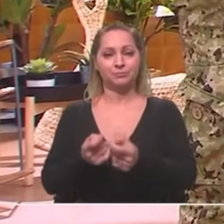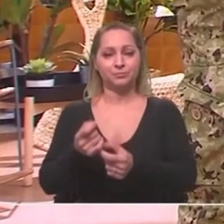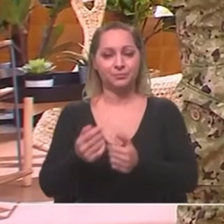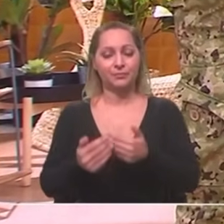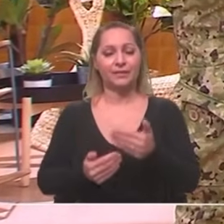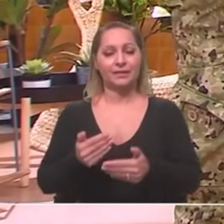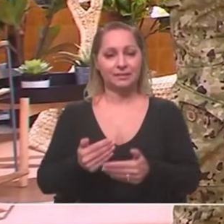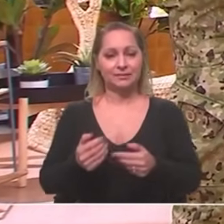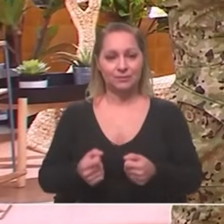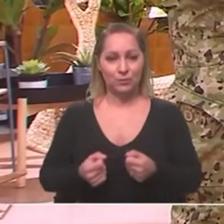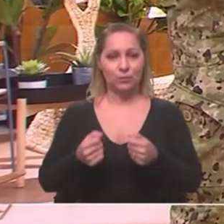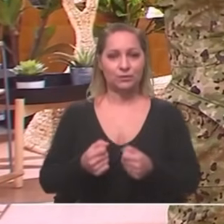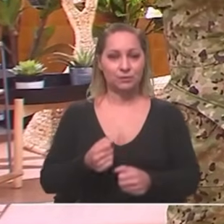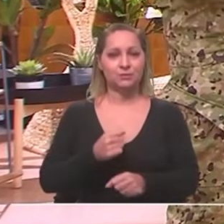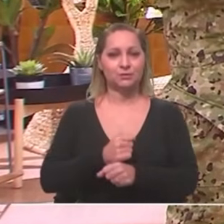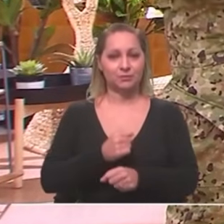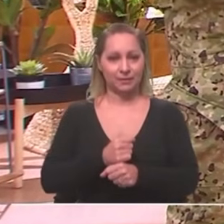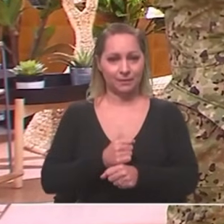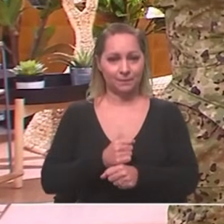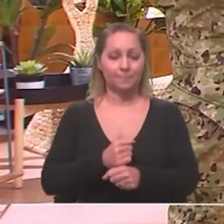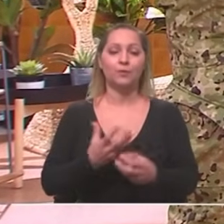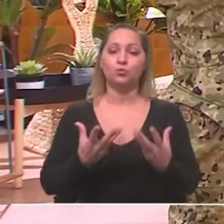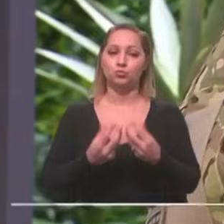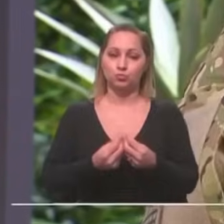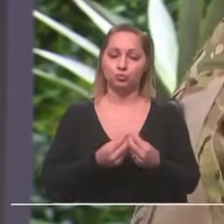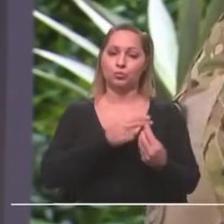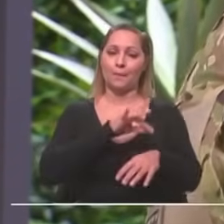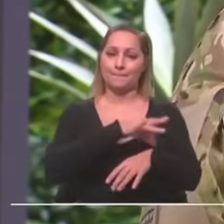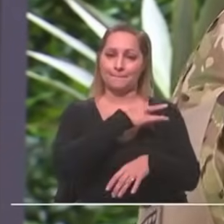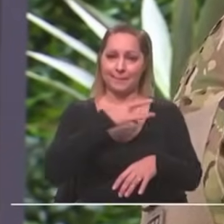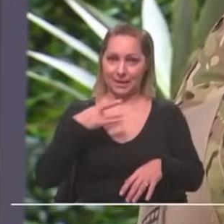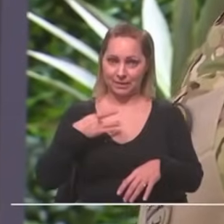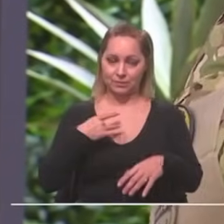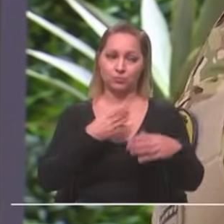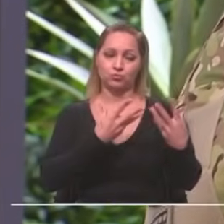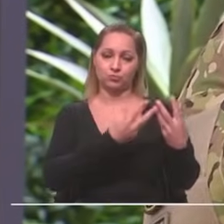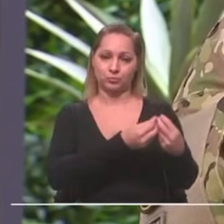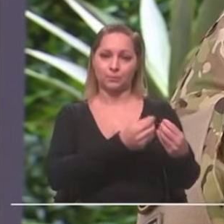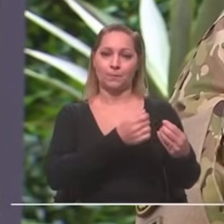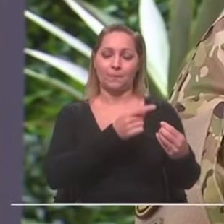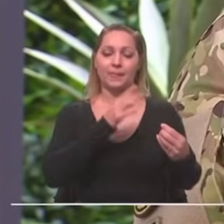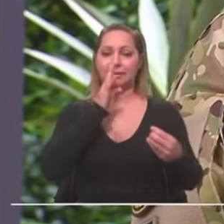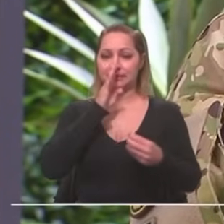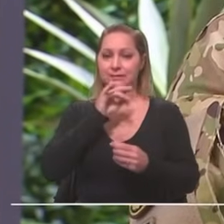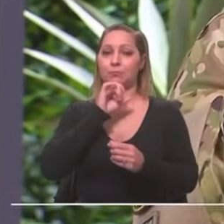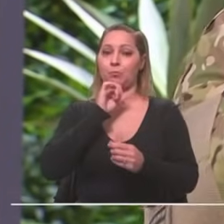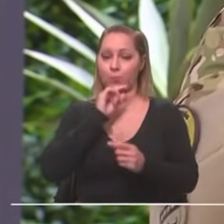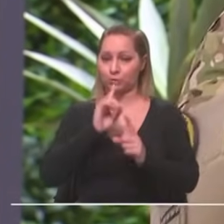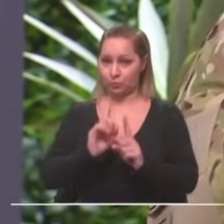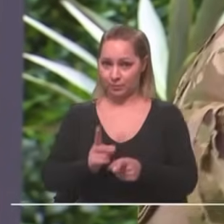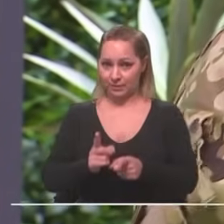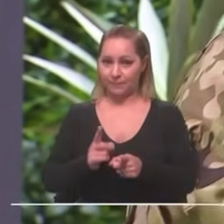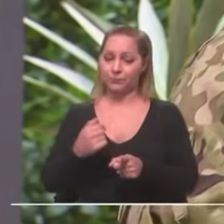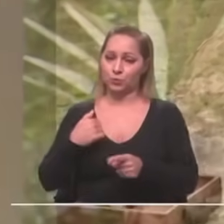a que consigamos. Trabalhamos com o departamento médico, sempre, de maneira que, a partir do momento que começa a poder fazer a movimentação,